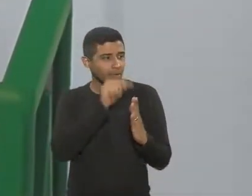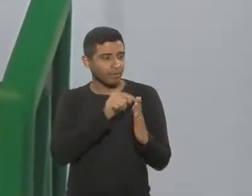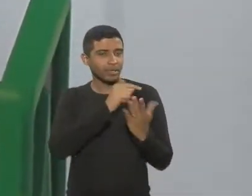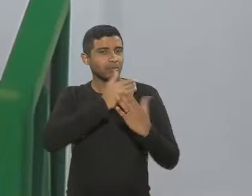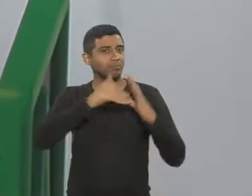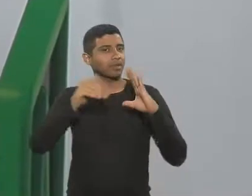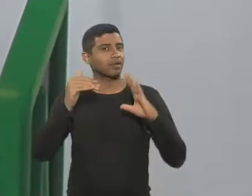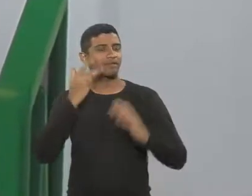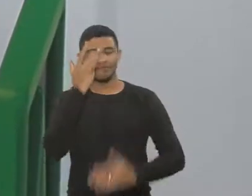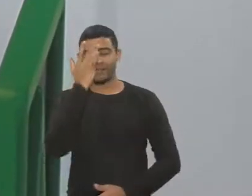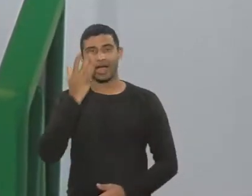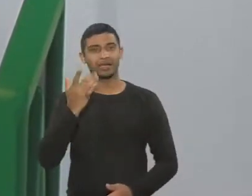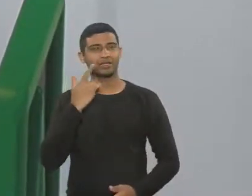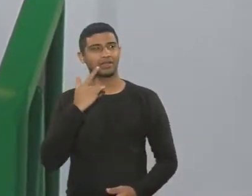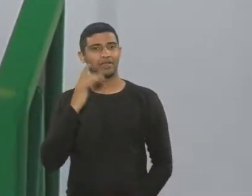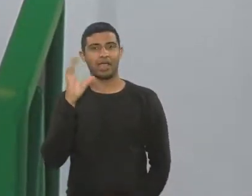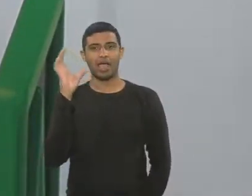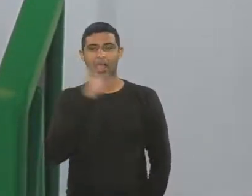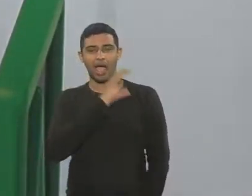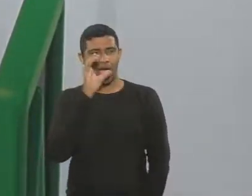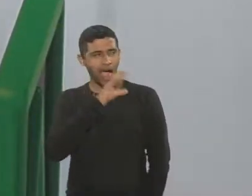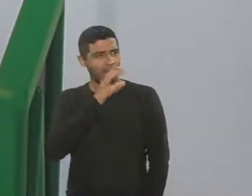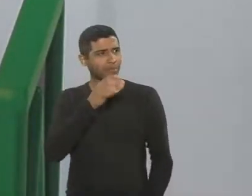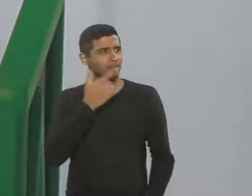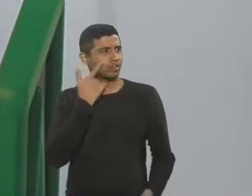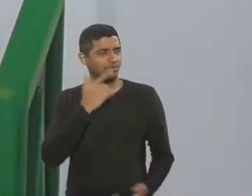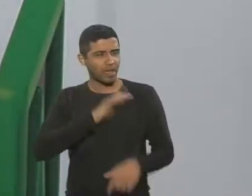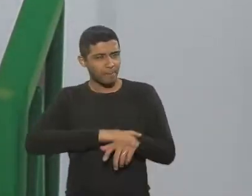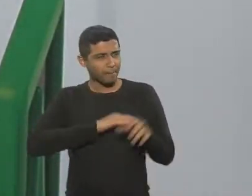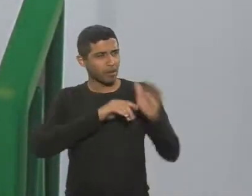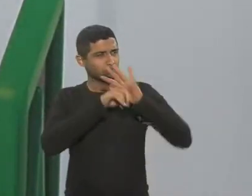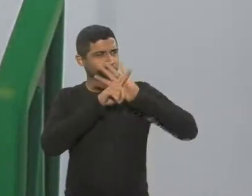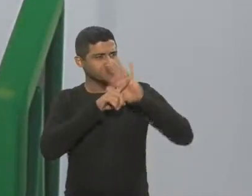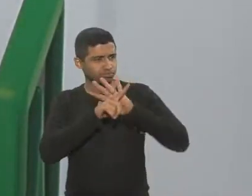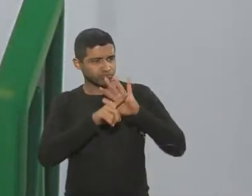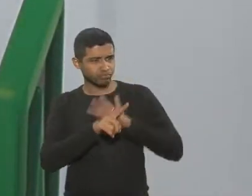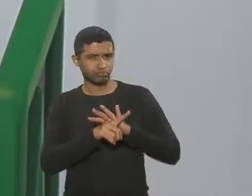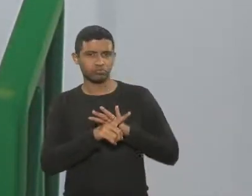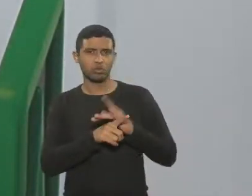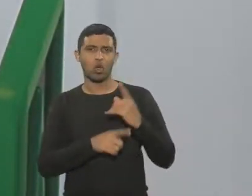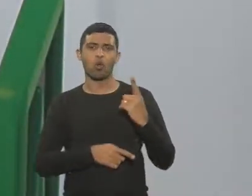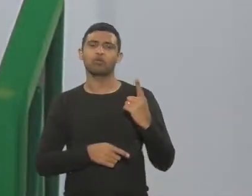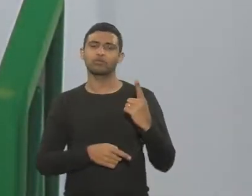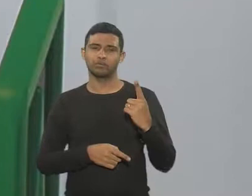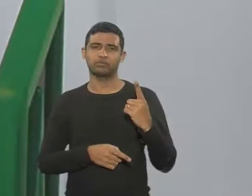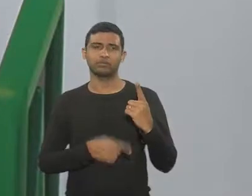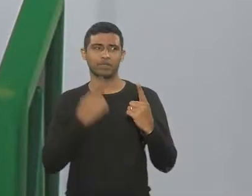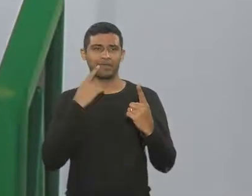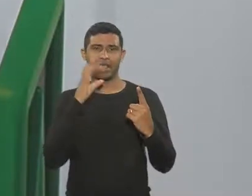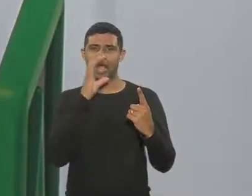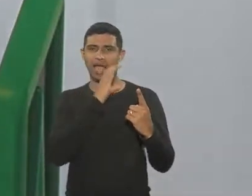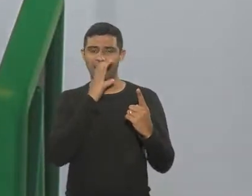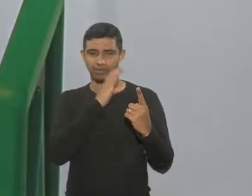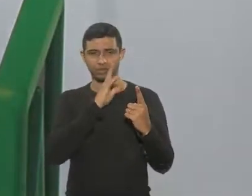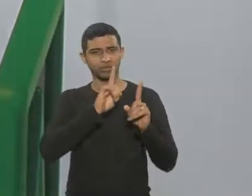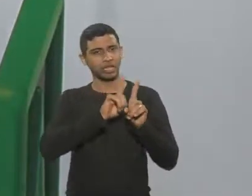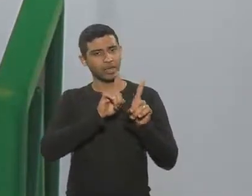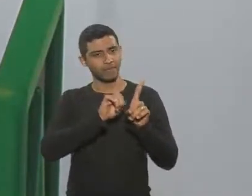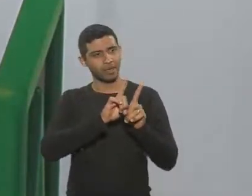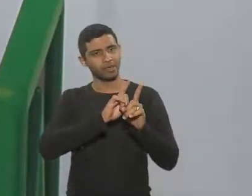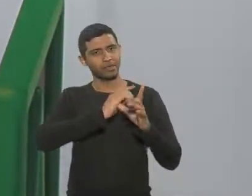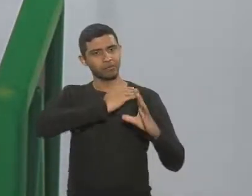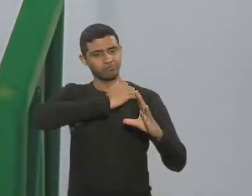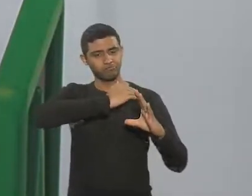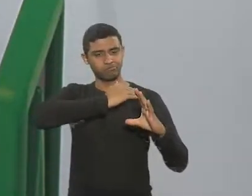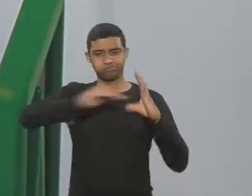encaminha. Então, a velocidade da apuração de um fato é uma, essa velocidade. A